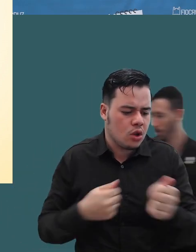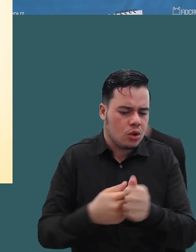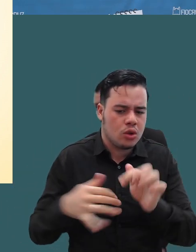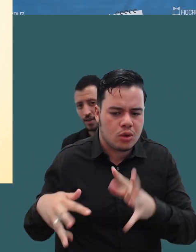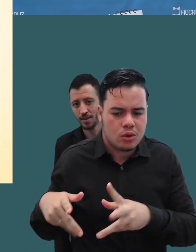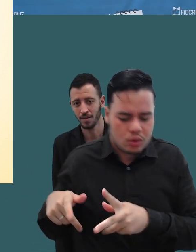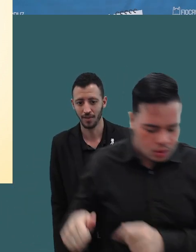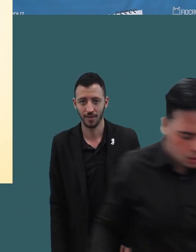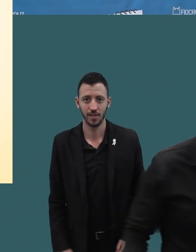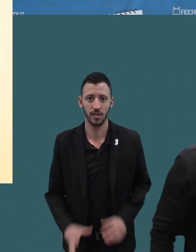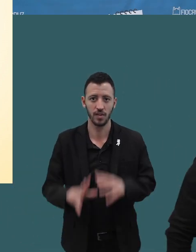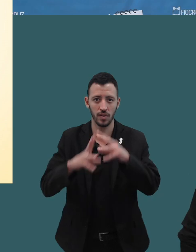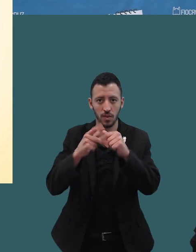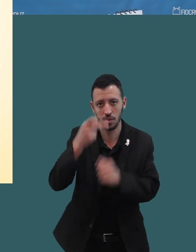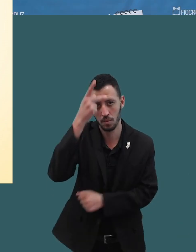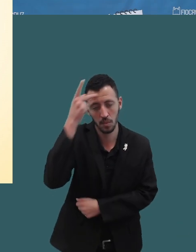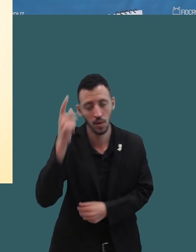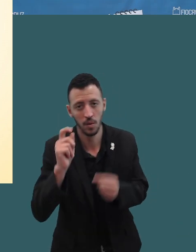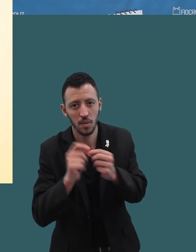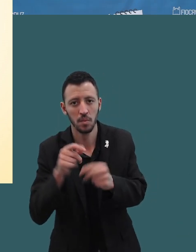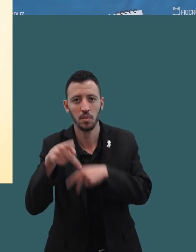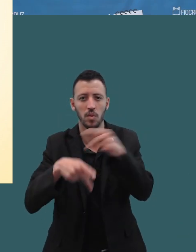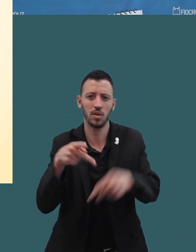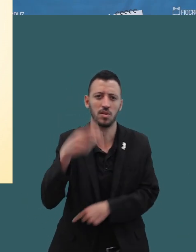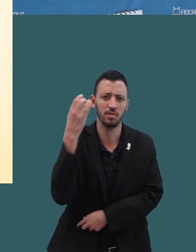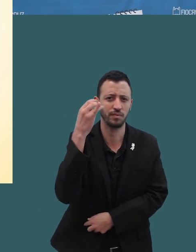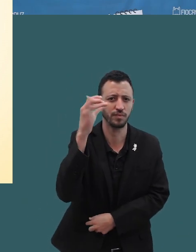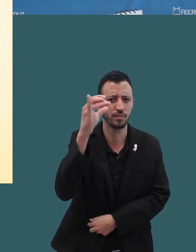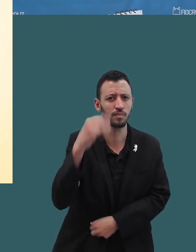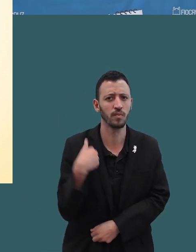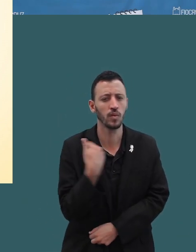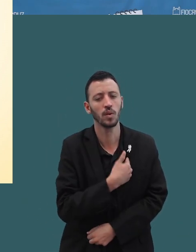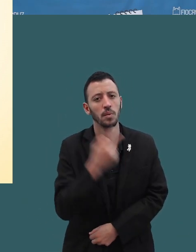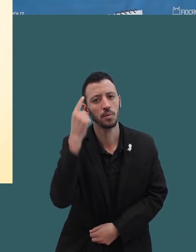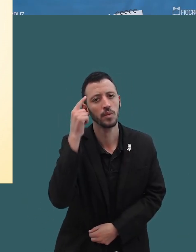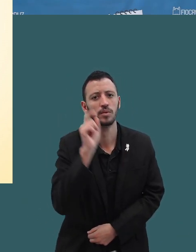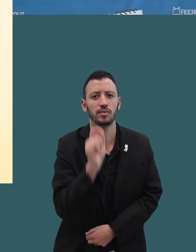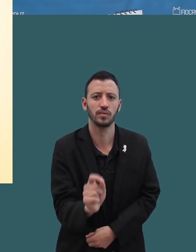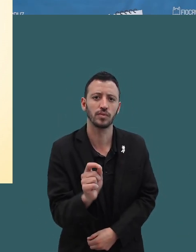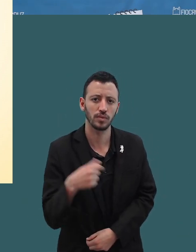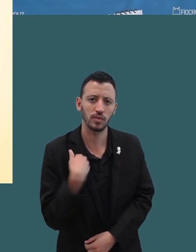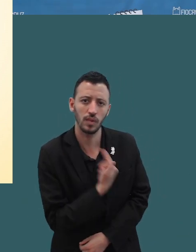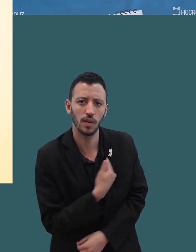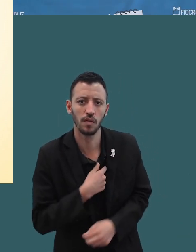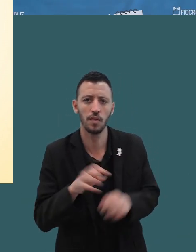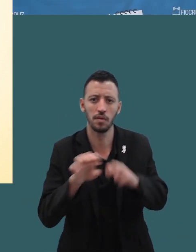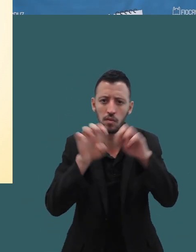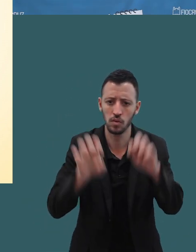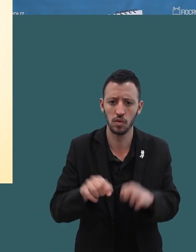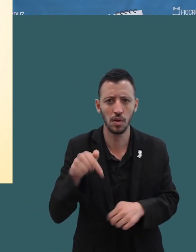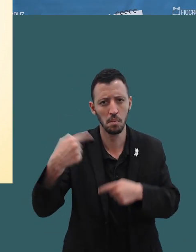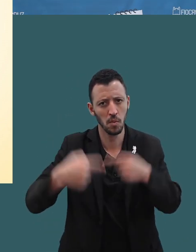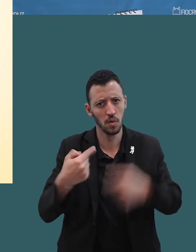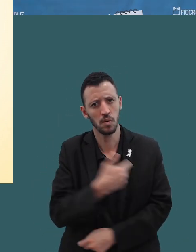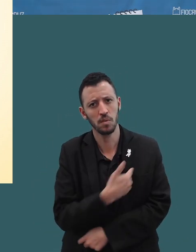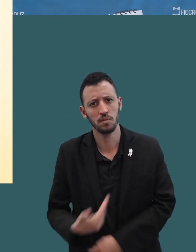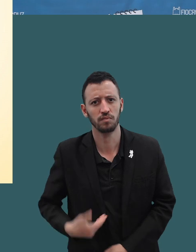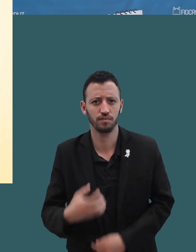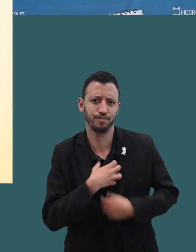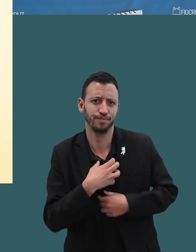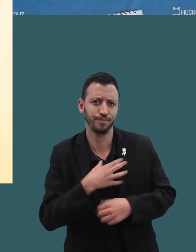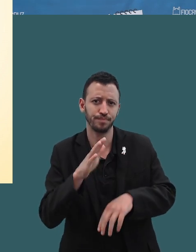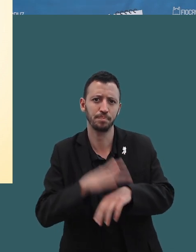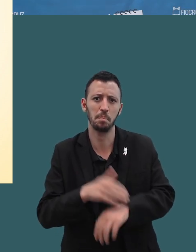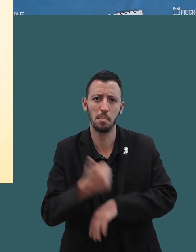os atores da popularização da ciência e de a gente pensar o seguinte: olha, vamos estruturar essa política pública de uma maneira